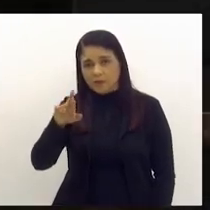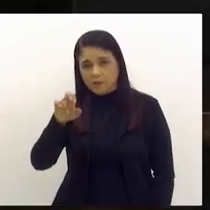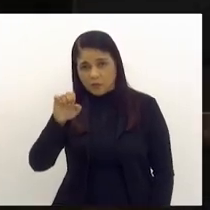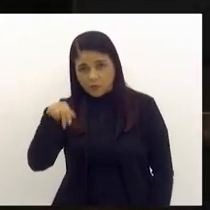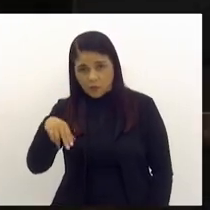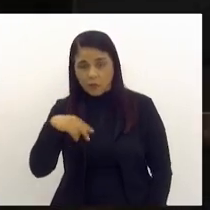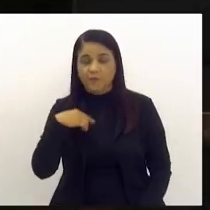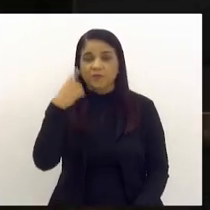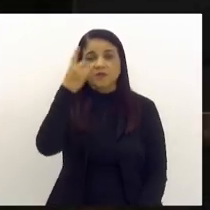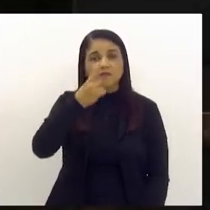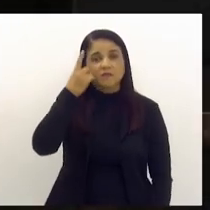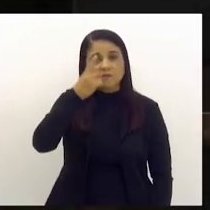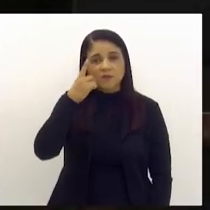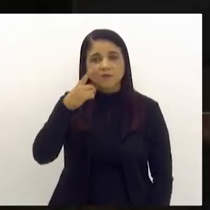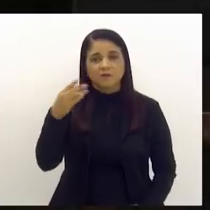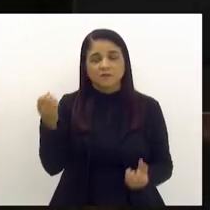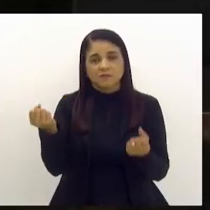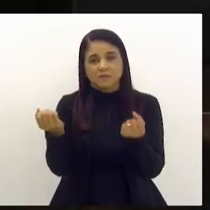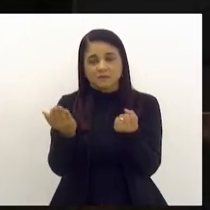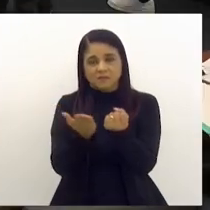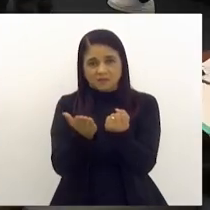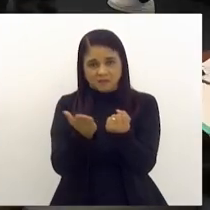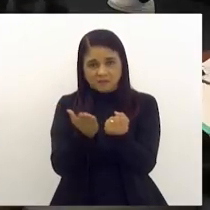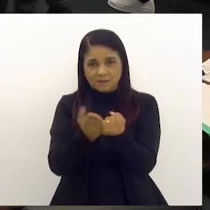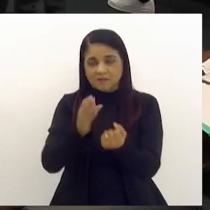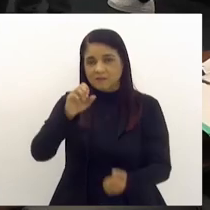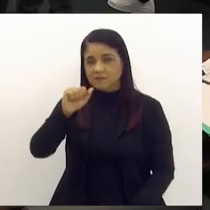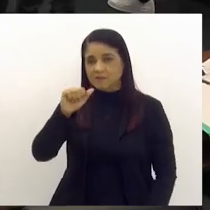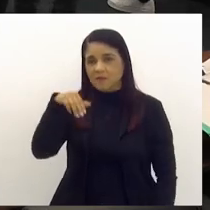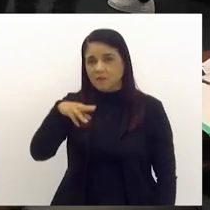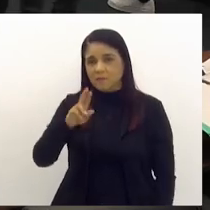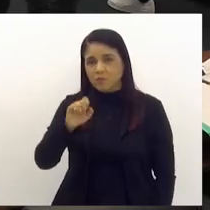Deputado Samuel Malafaia.